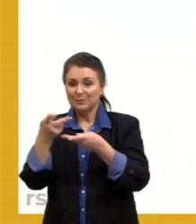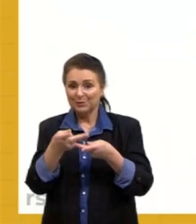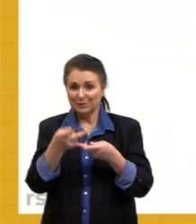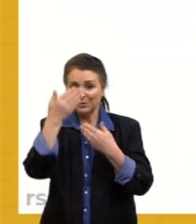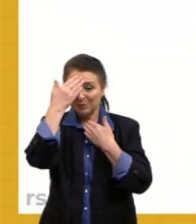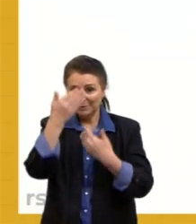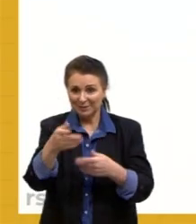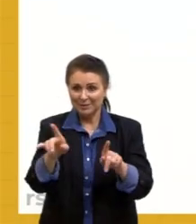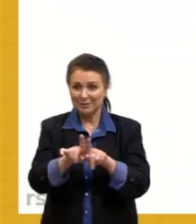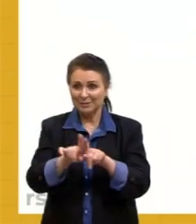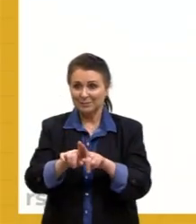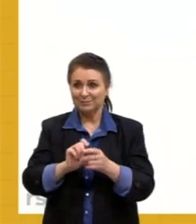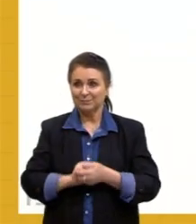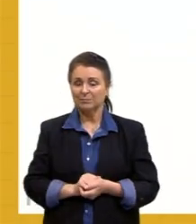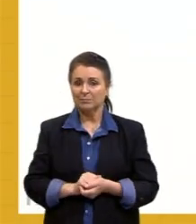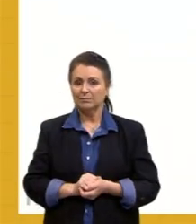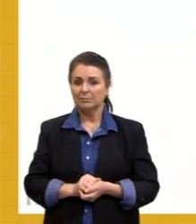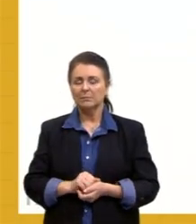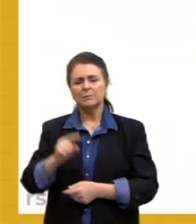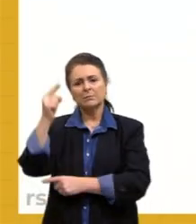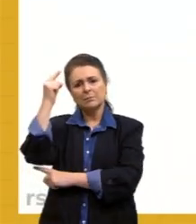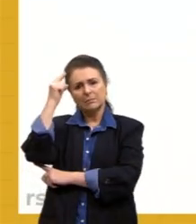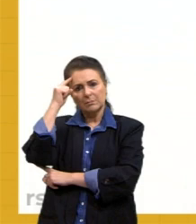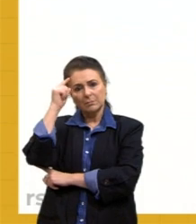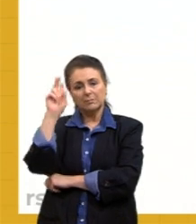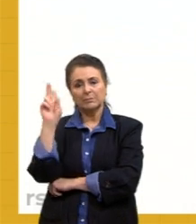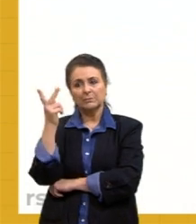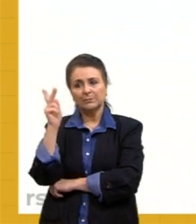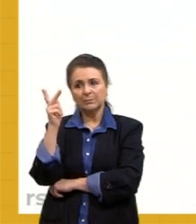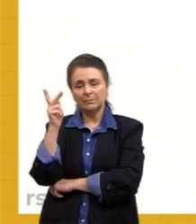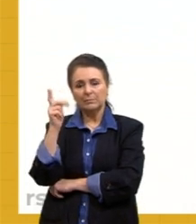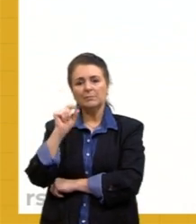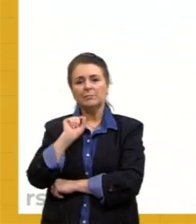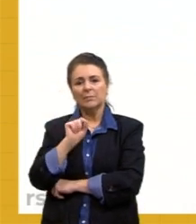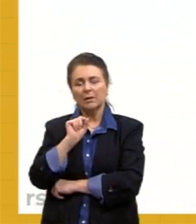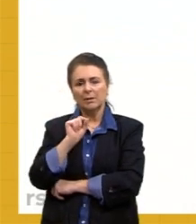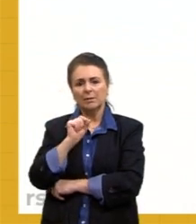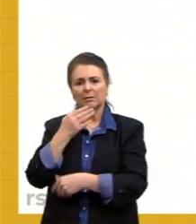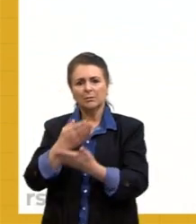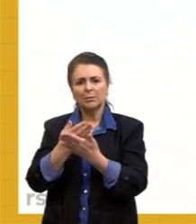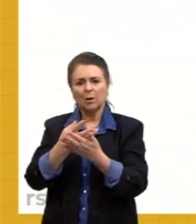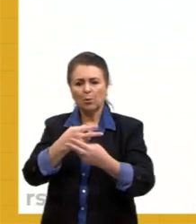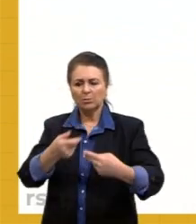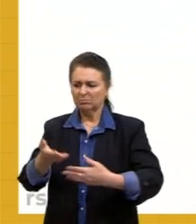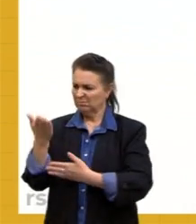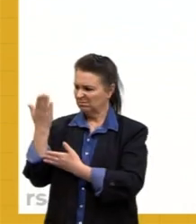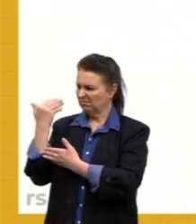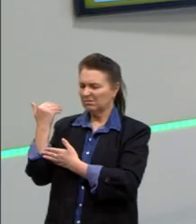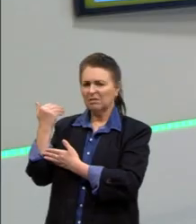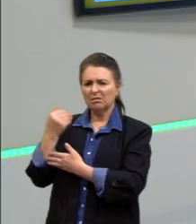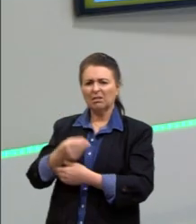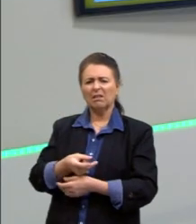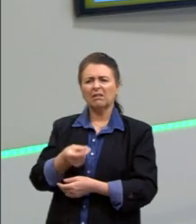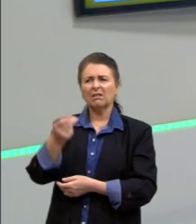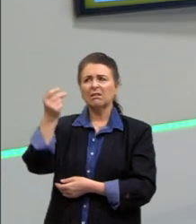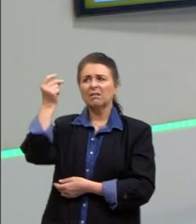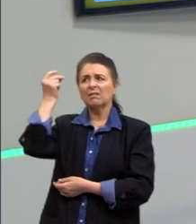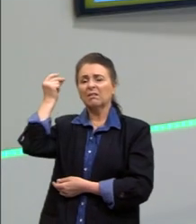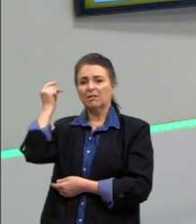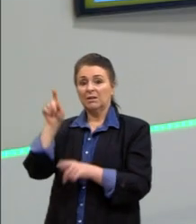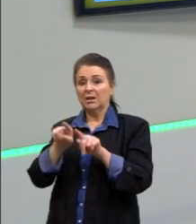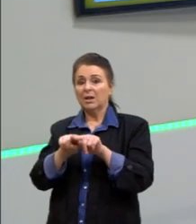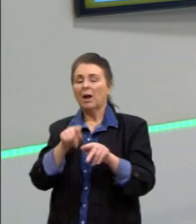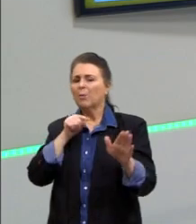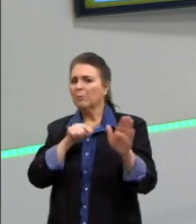quando a gente pensa em História né a gente pensa que estar a estudar só aquilo que já passou muito tempo né E